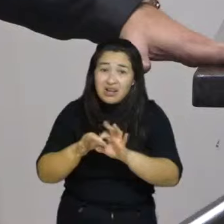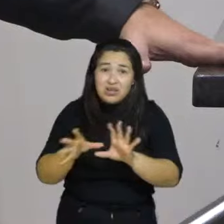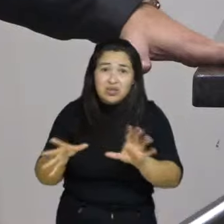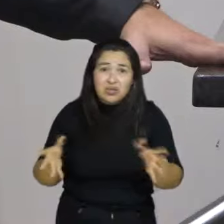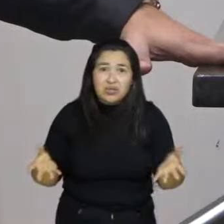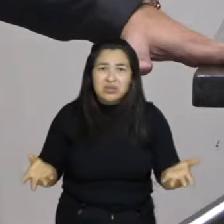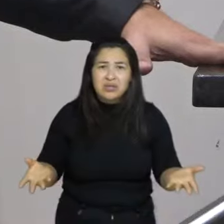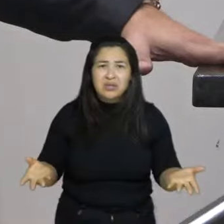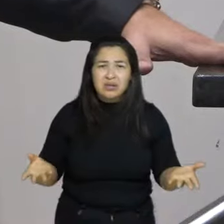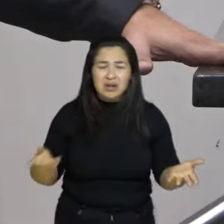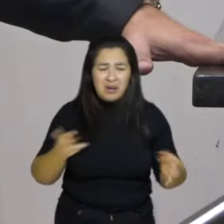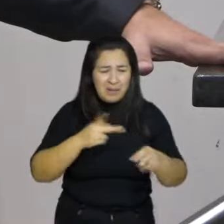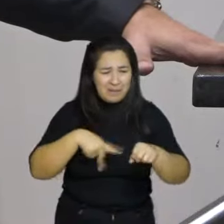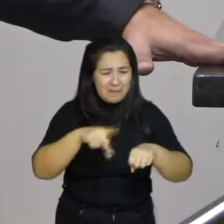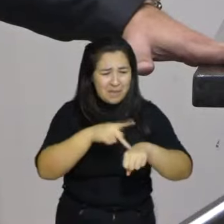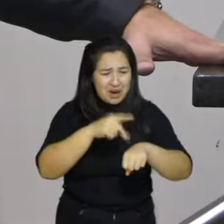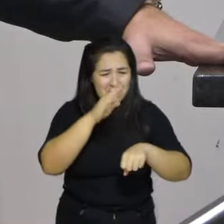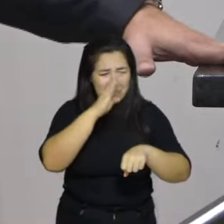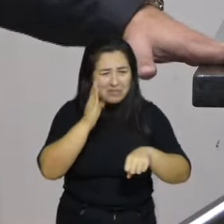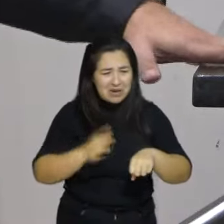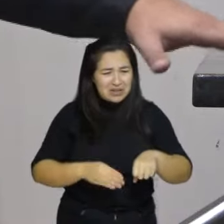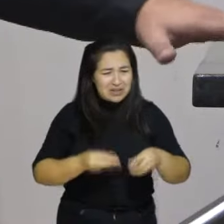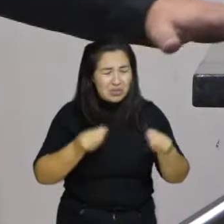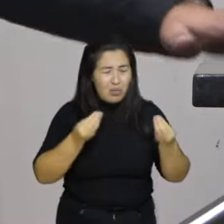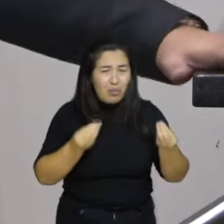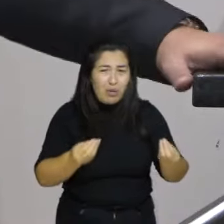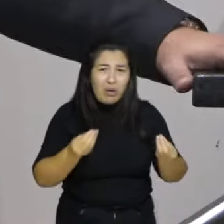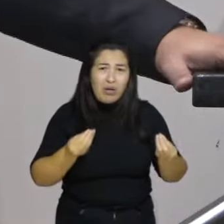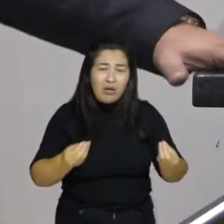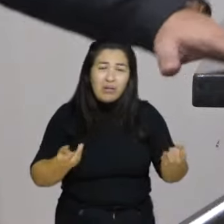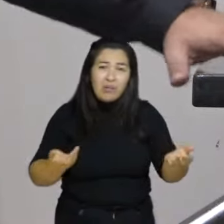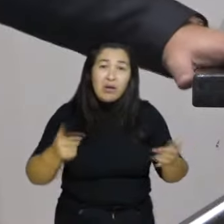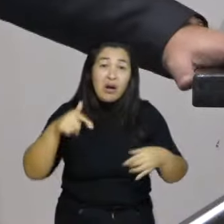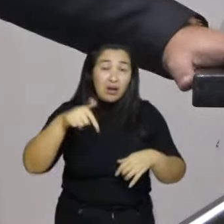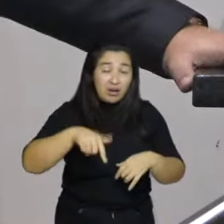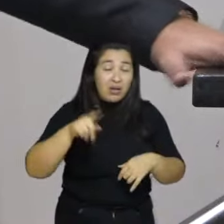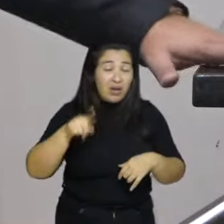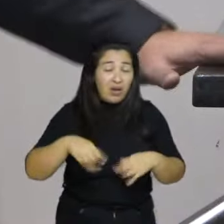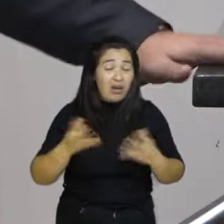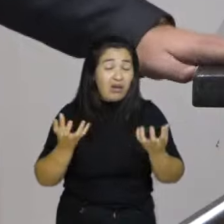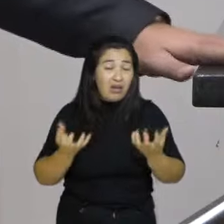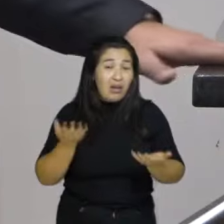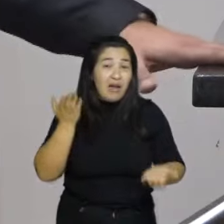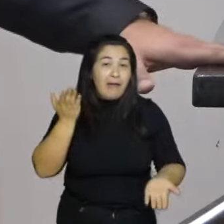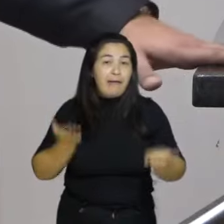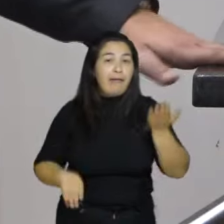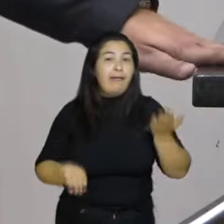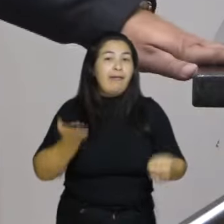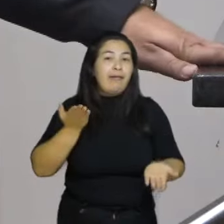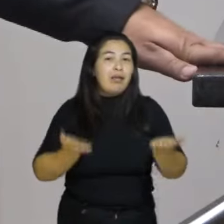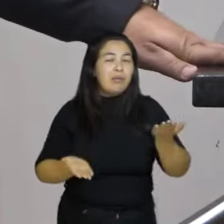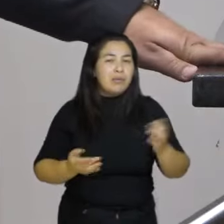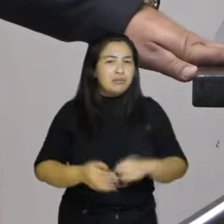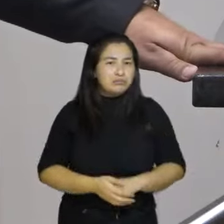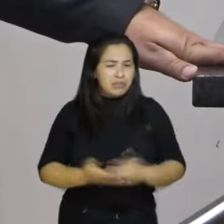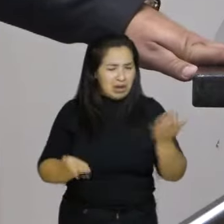é esse esse é o país que busca o equilíbrio equilíbrio do quê que equilíbrio que